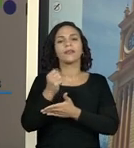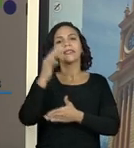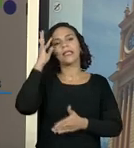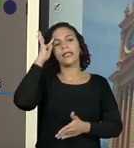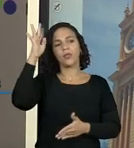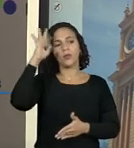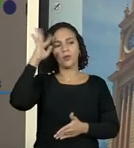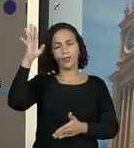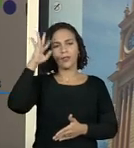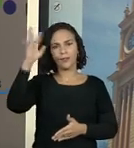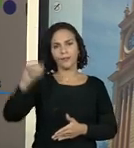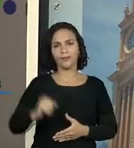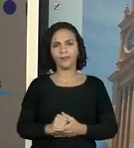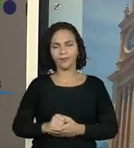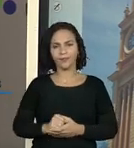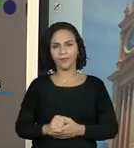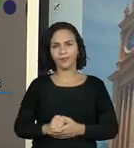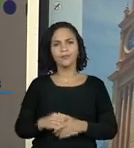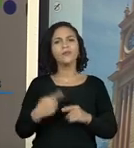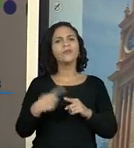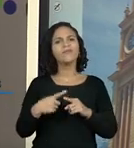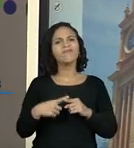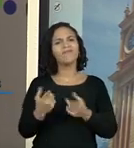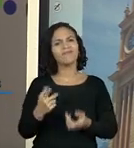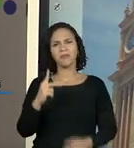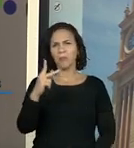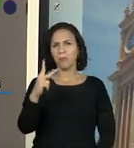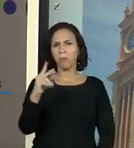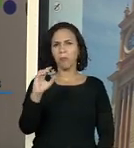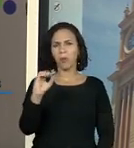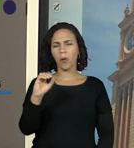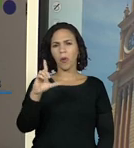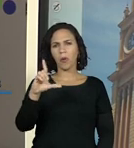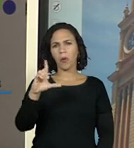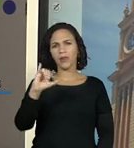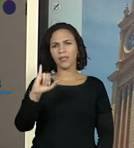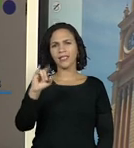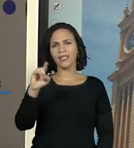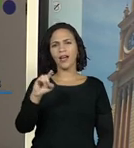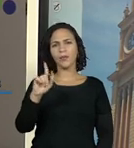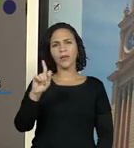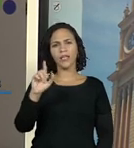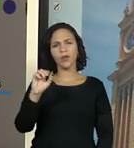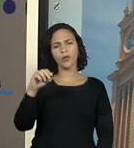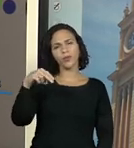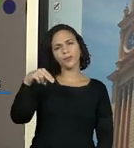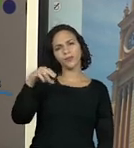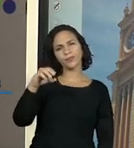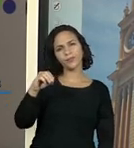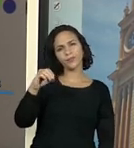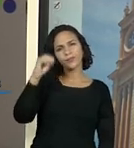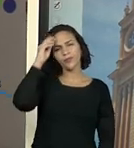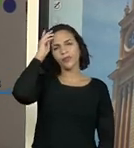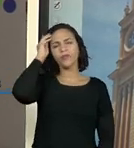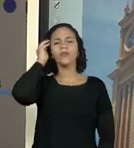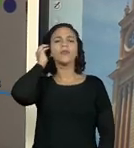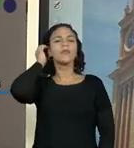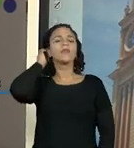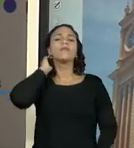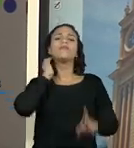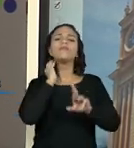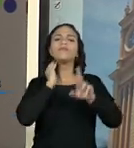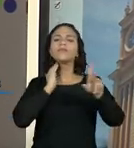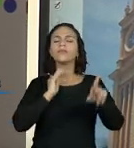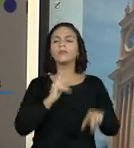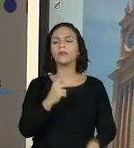que tem esse nome? Né? Polígono. Qual que é a diferença, né, entre um polígono e um poliedro?